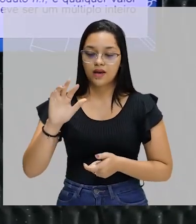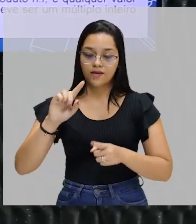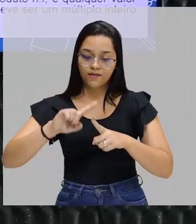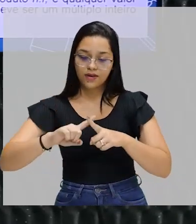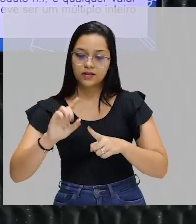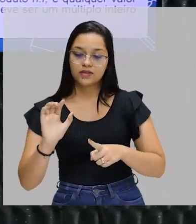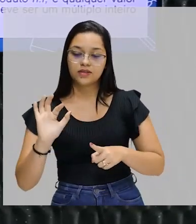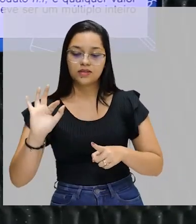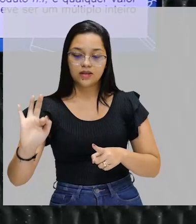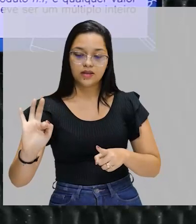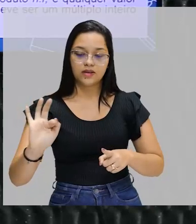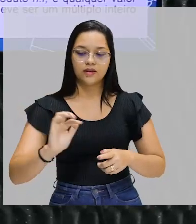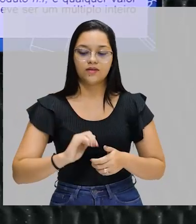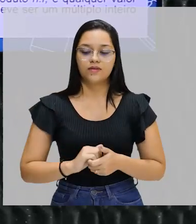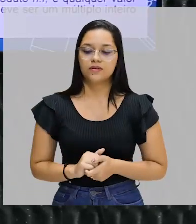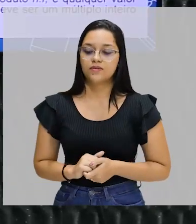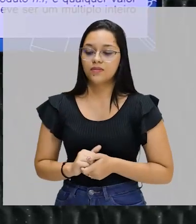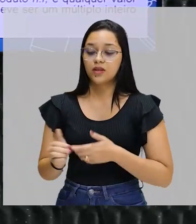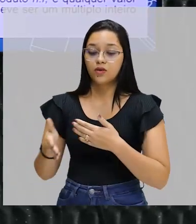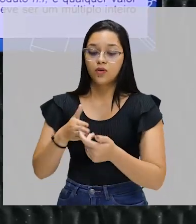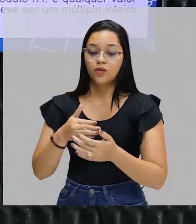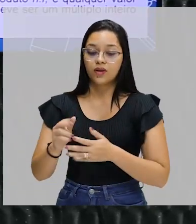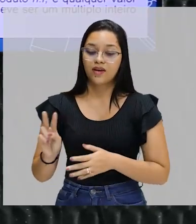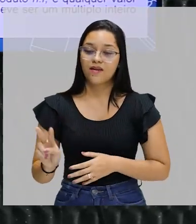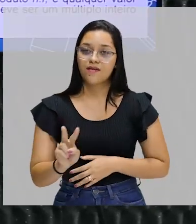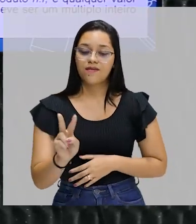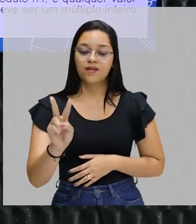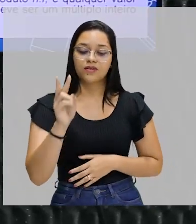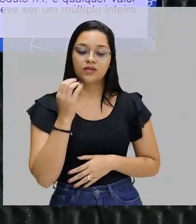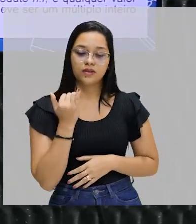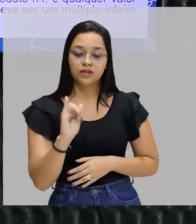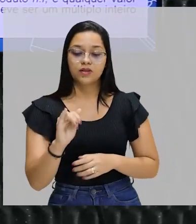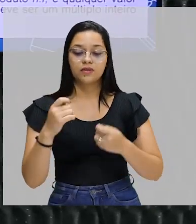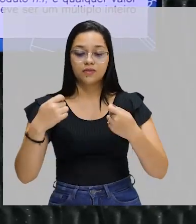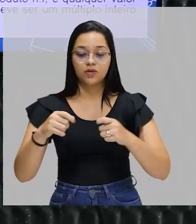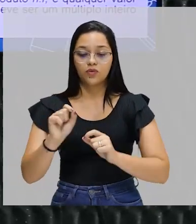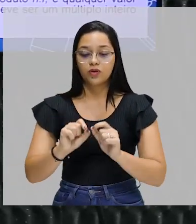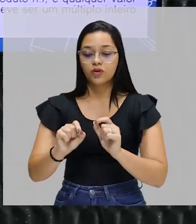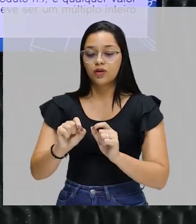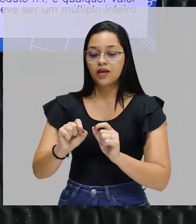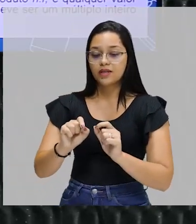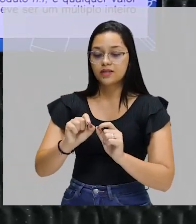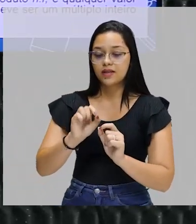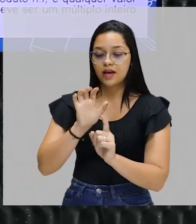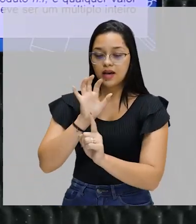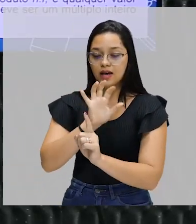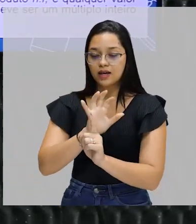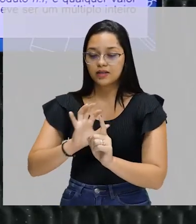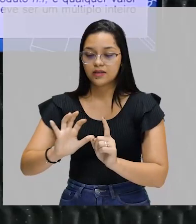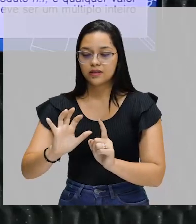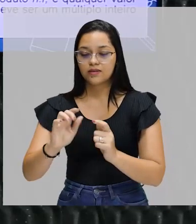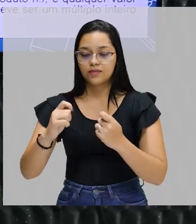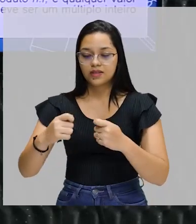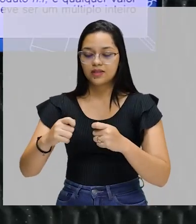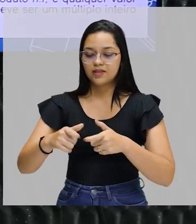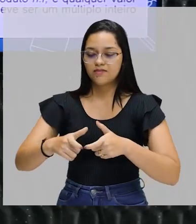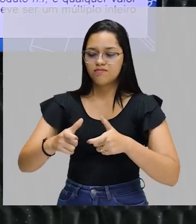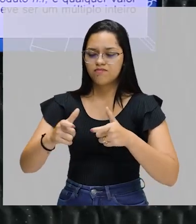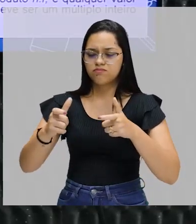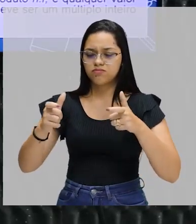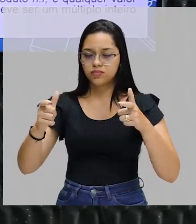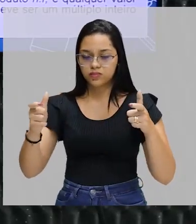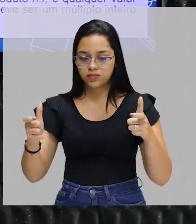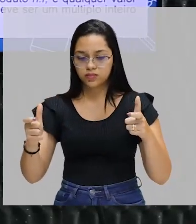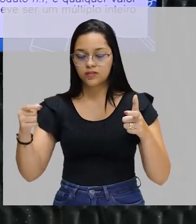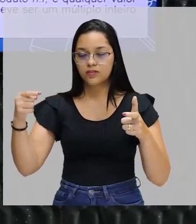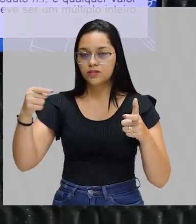vezes F, né, que é a constante de Planck vezes a frequência, certo? E qualquer valor de energia para uma radiação, para uma